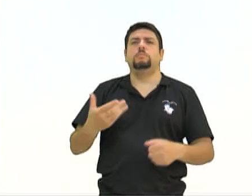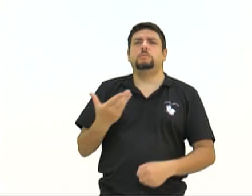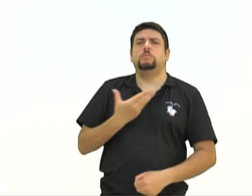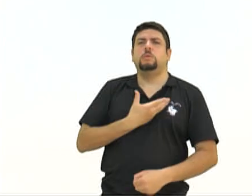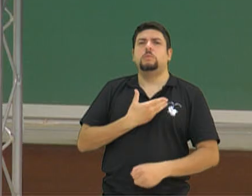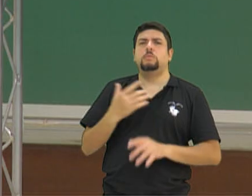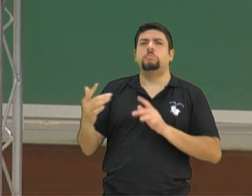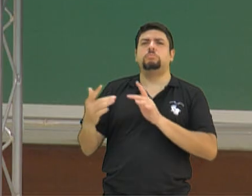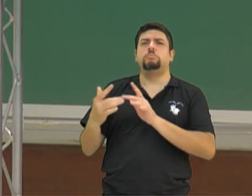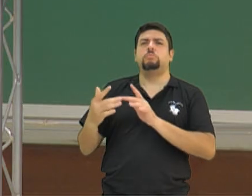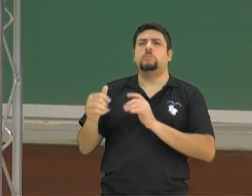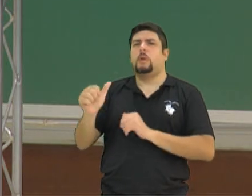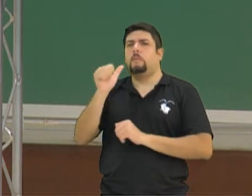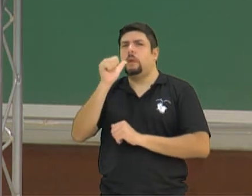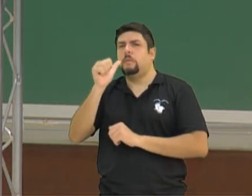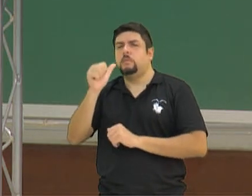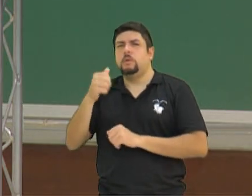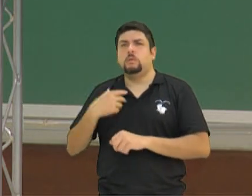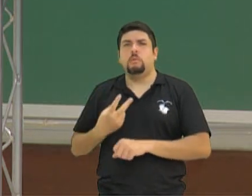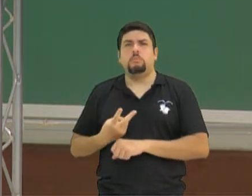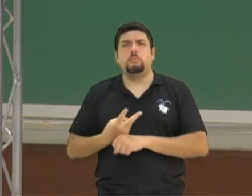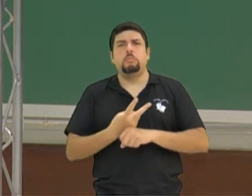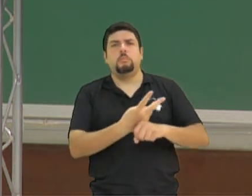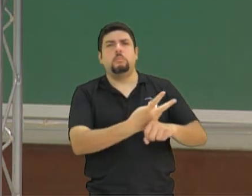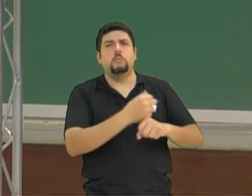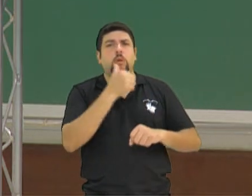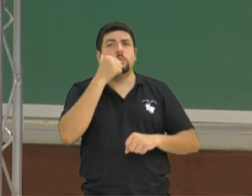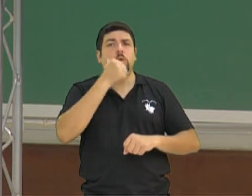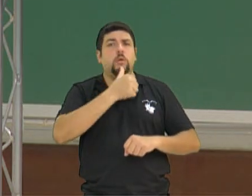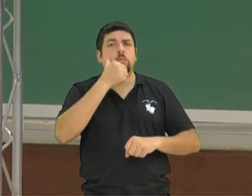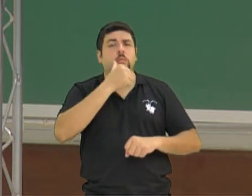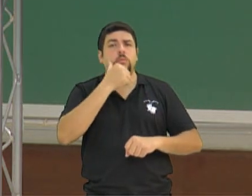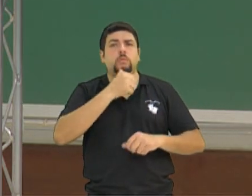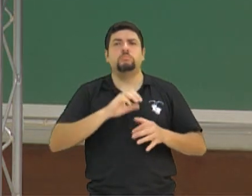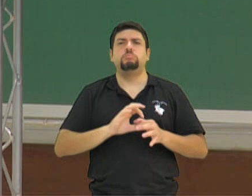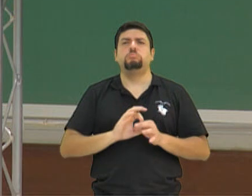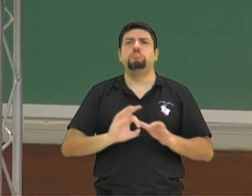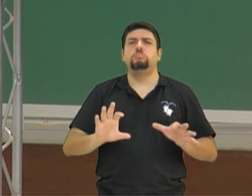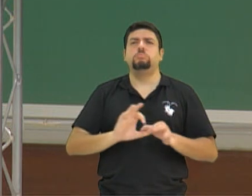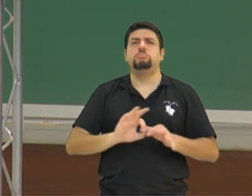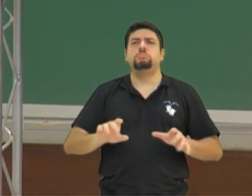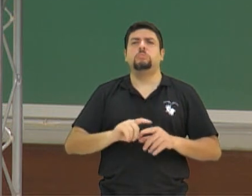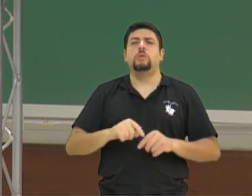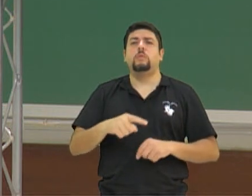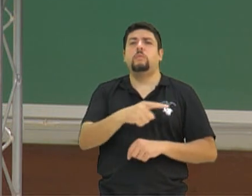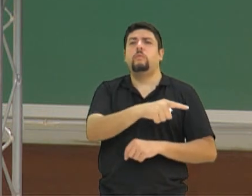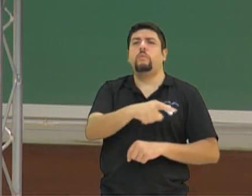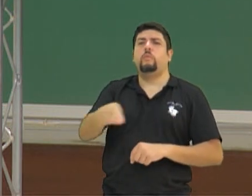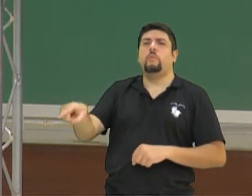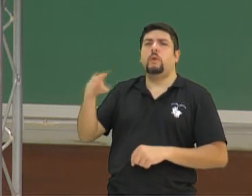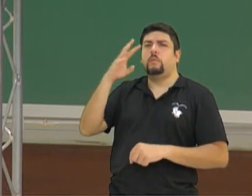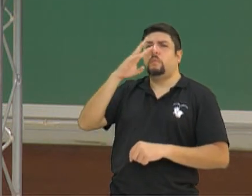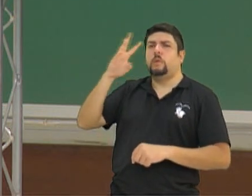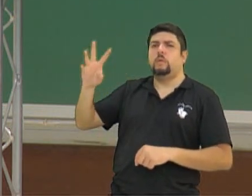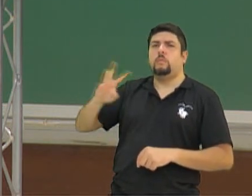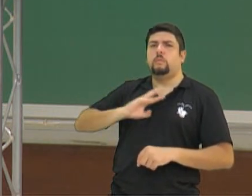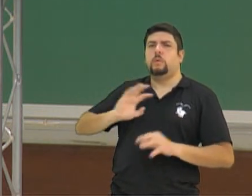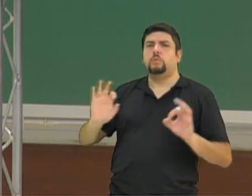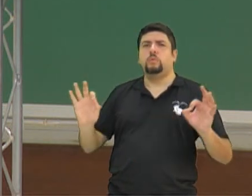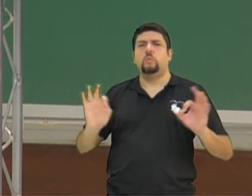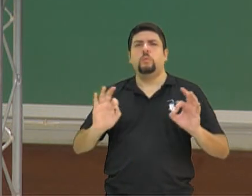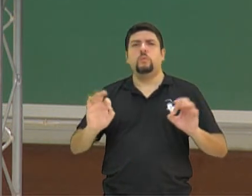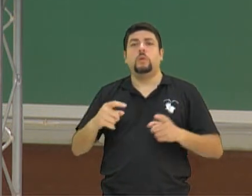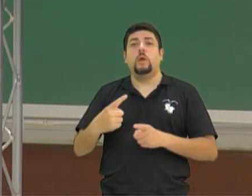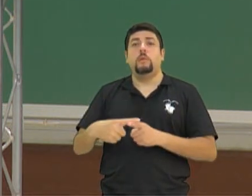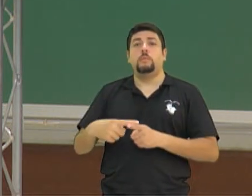atrás das meninas e ninguém iria fazer o que quisesse e ninguém iria confrontar porque os outros amigos iriam dar